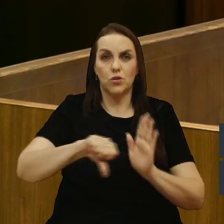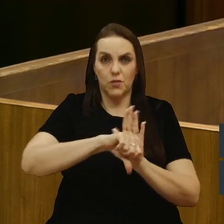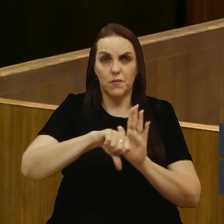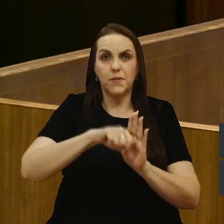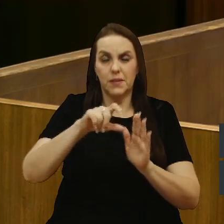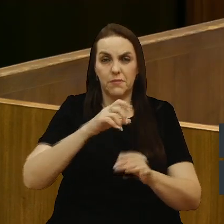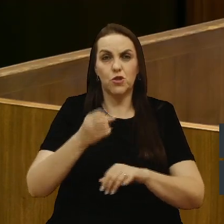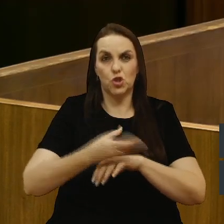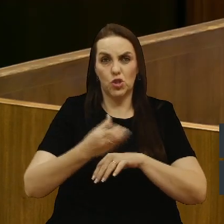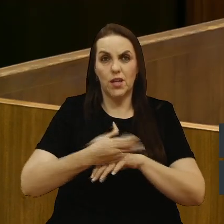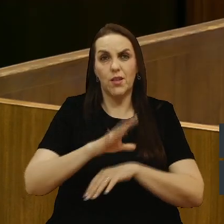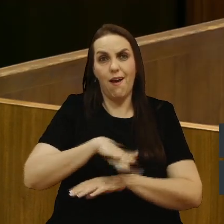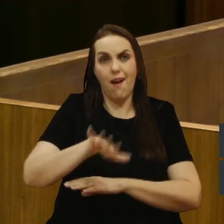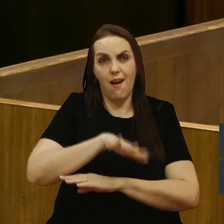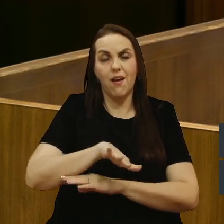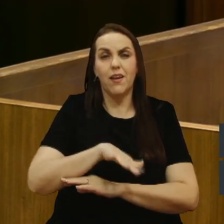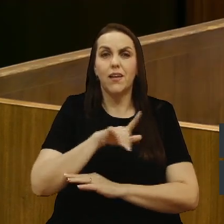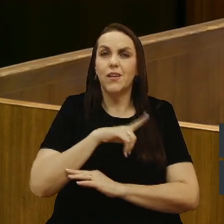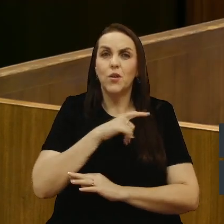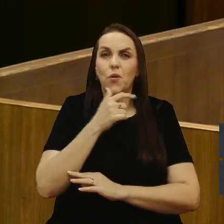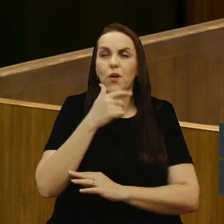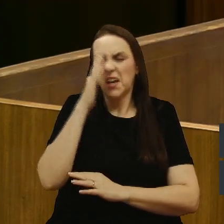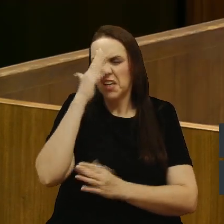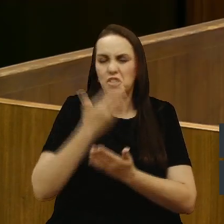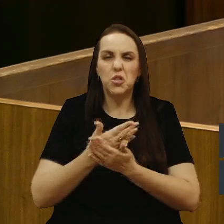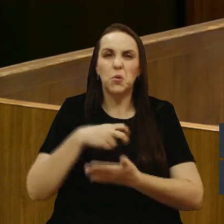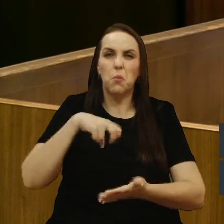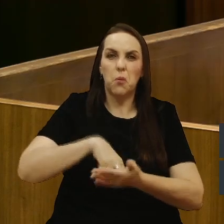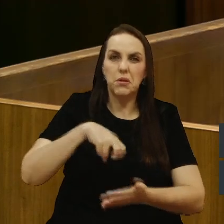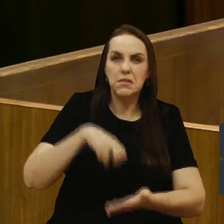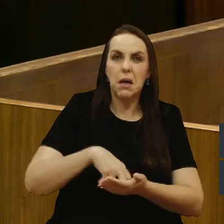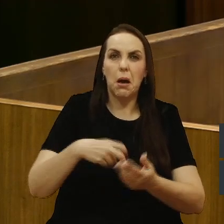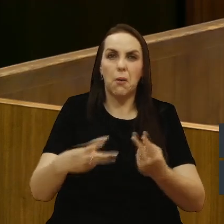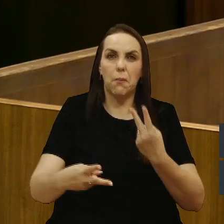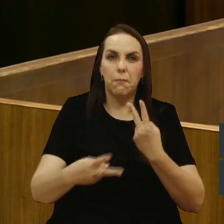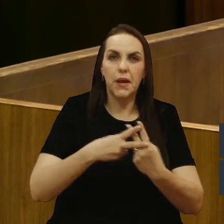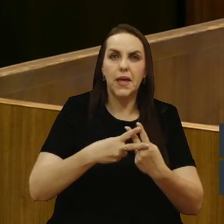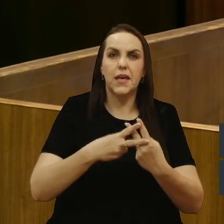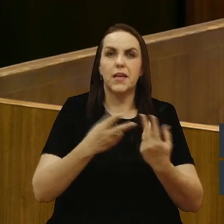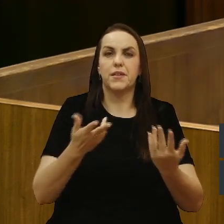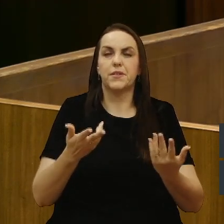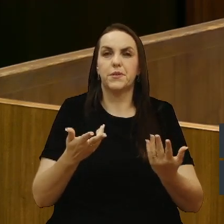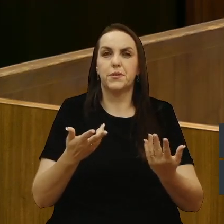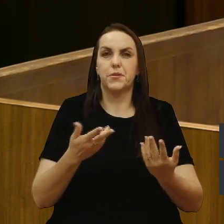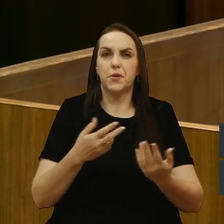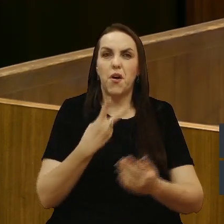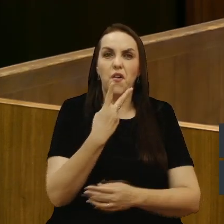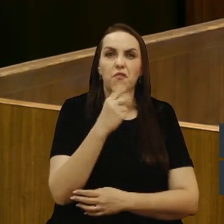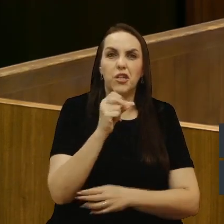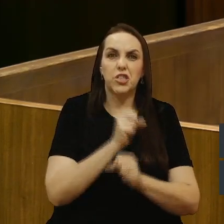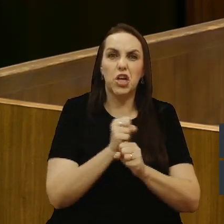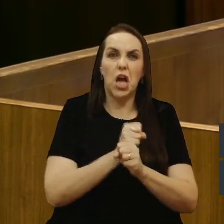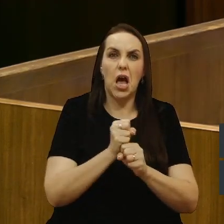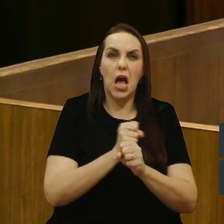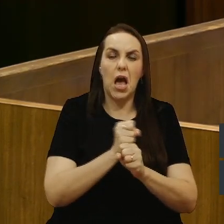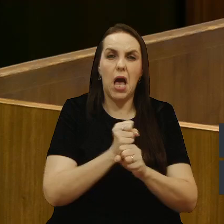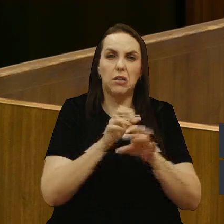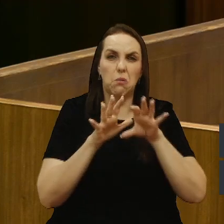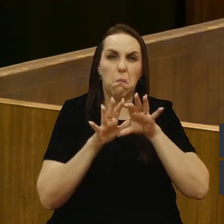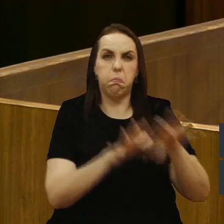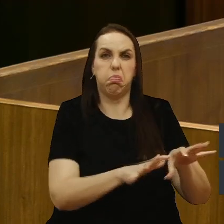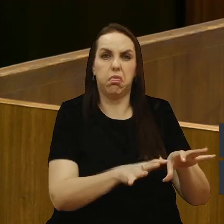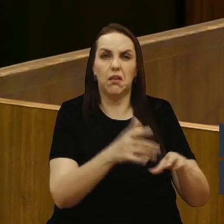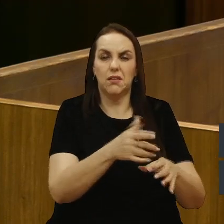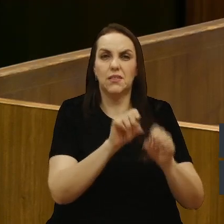que acha que punindo, que prendendo, que deixando 20 anos lá socado